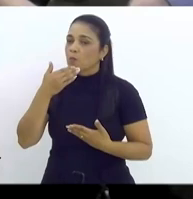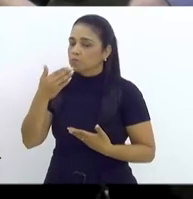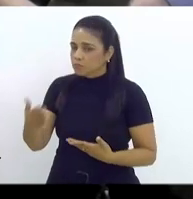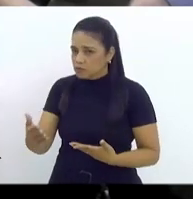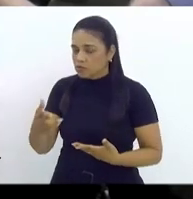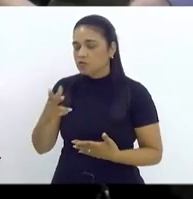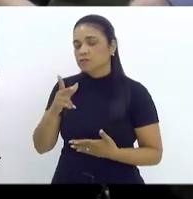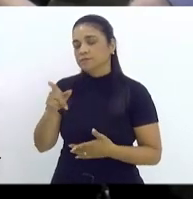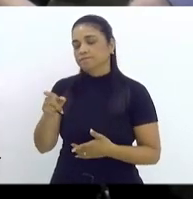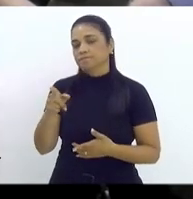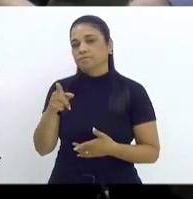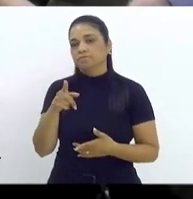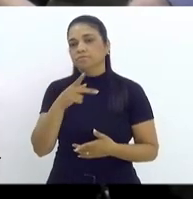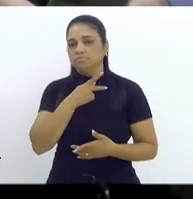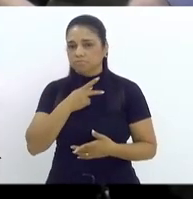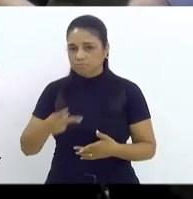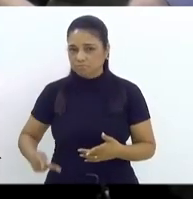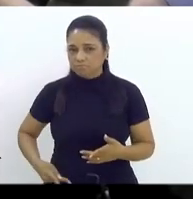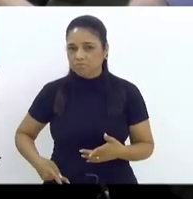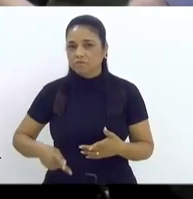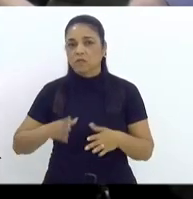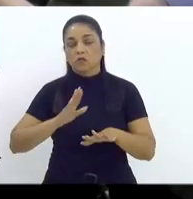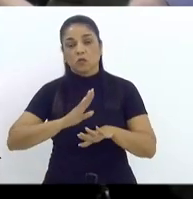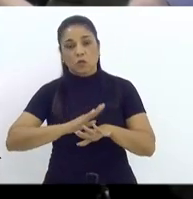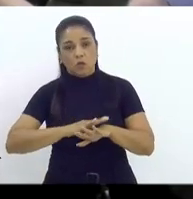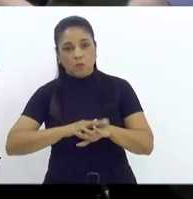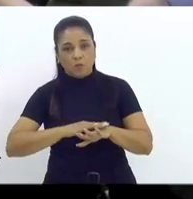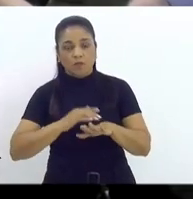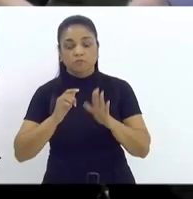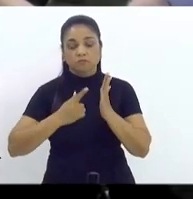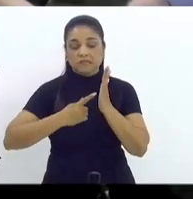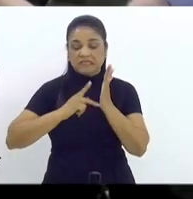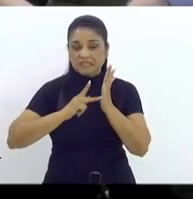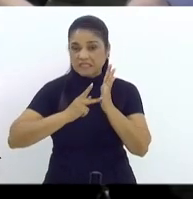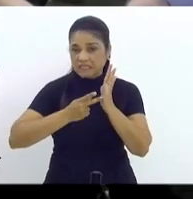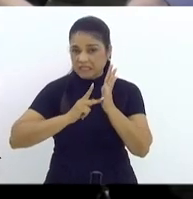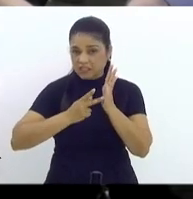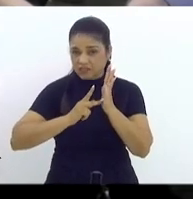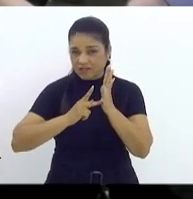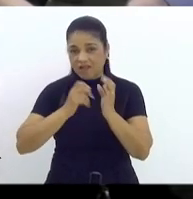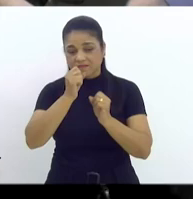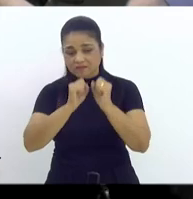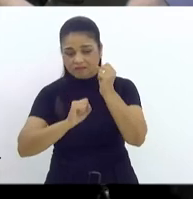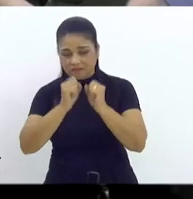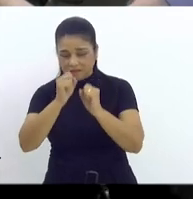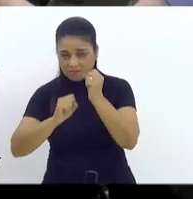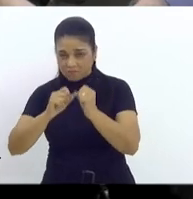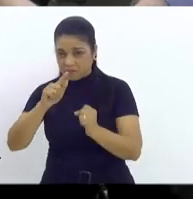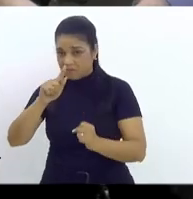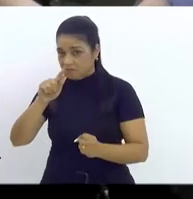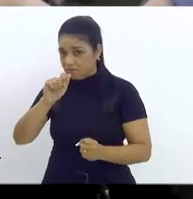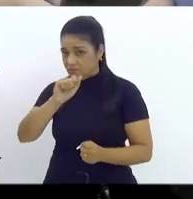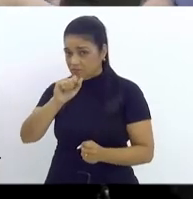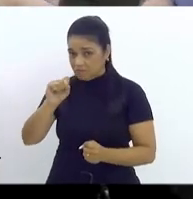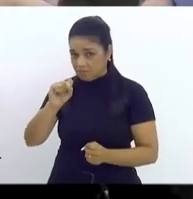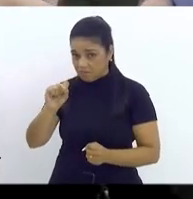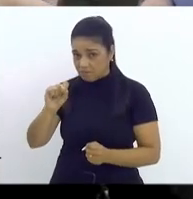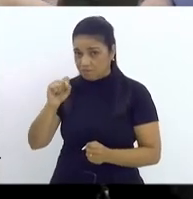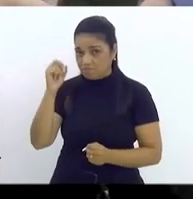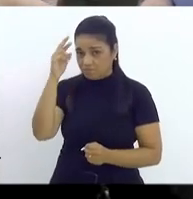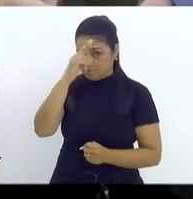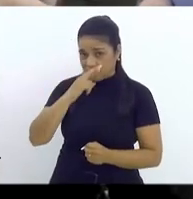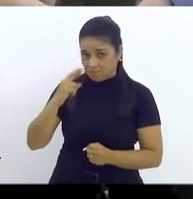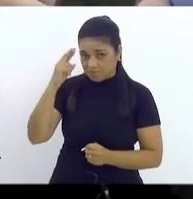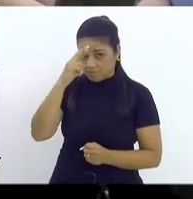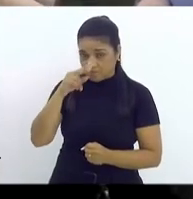momento oportuno, a gente oficie o sindicato das empresas de inspeção de gás para que essa situação